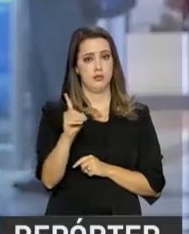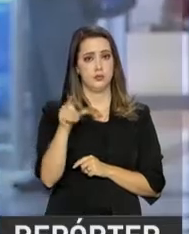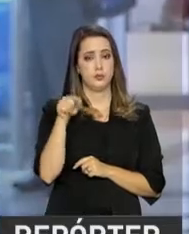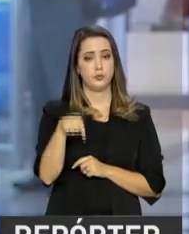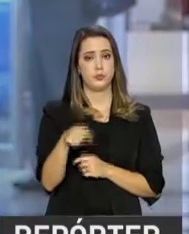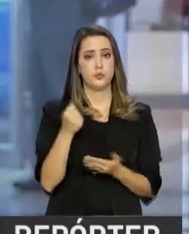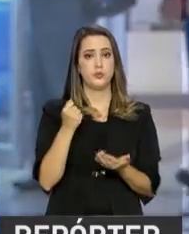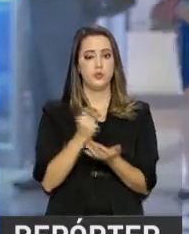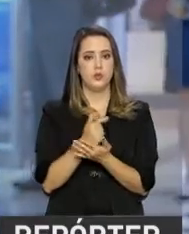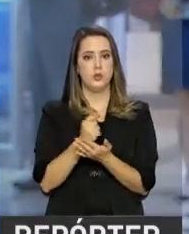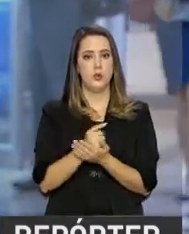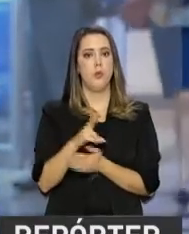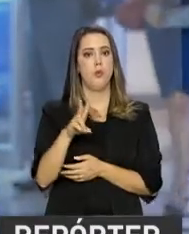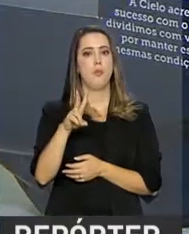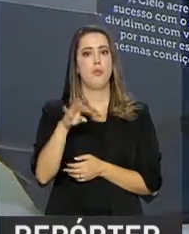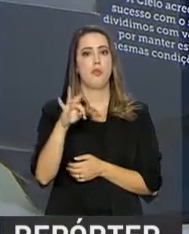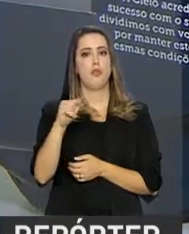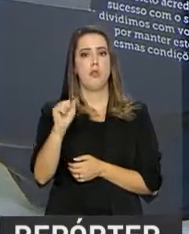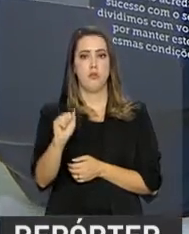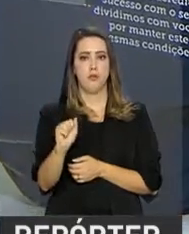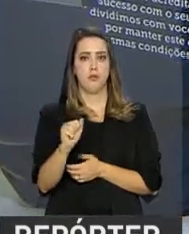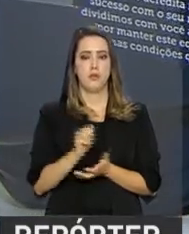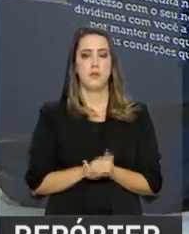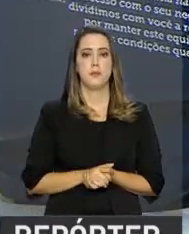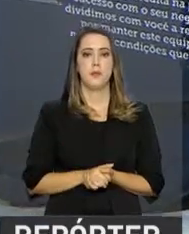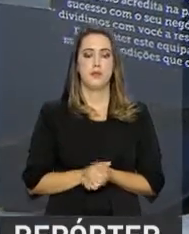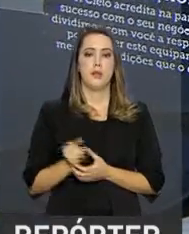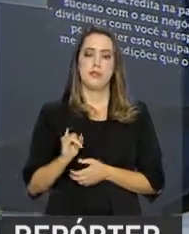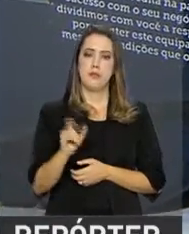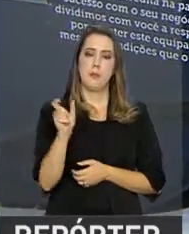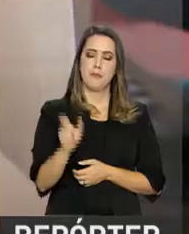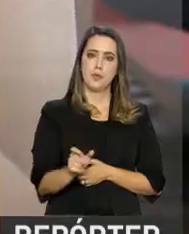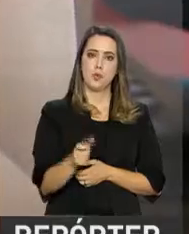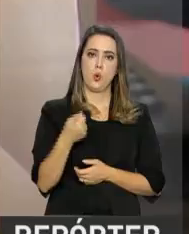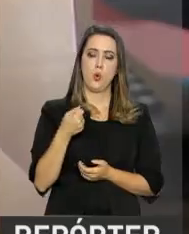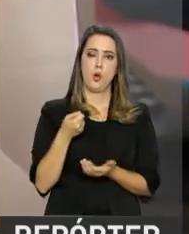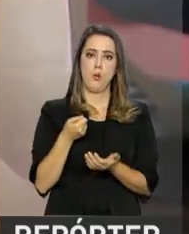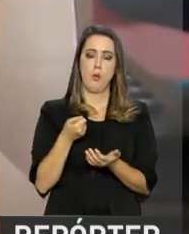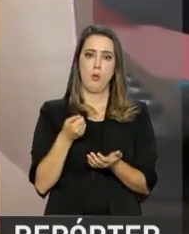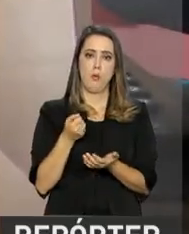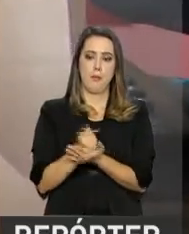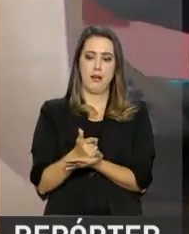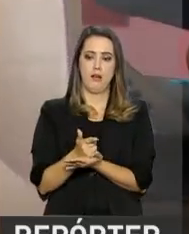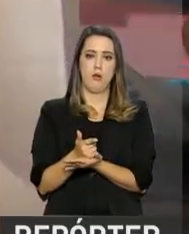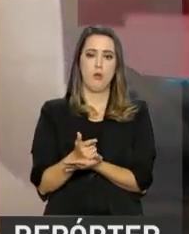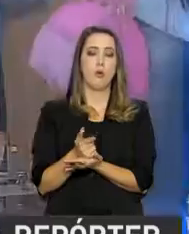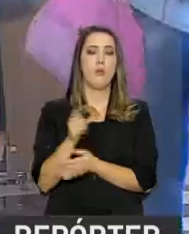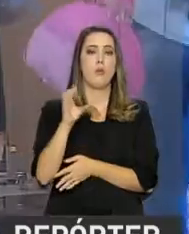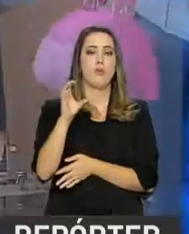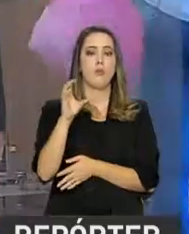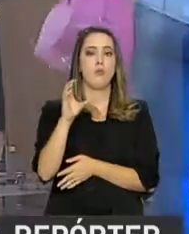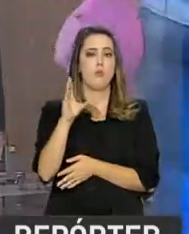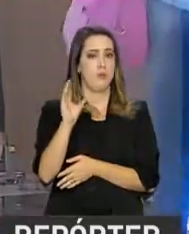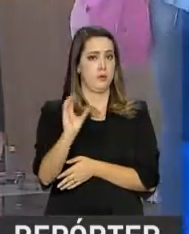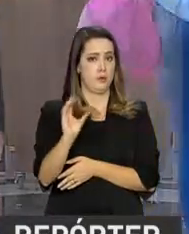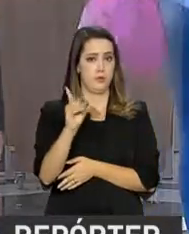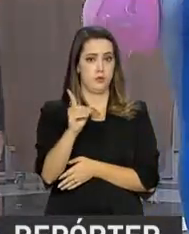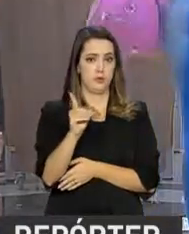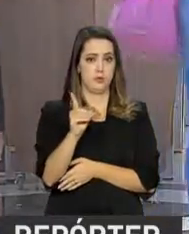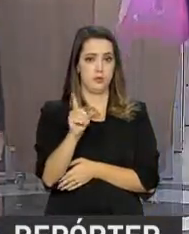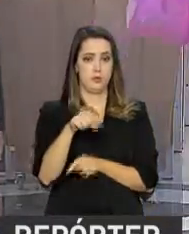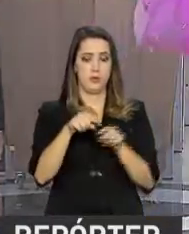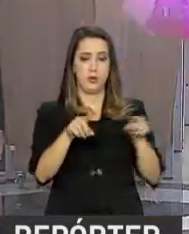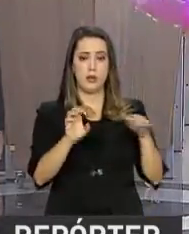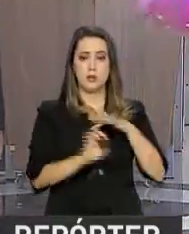de compra à vista quando o consumidor compra no débito a empresa que presta o serviço cobra uma taxa do banco